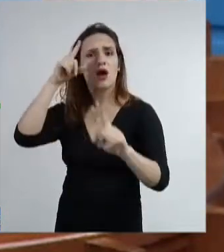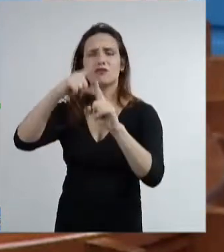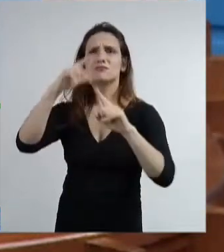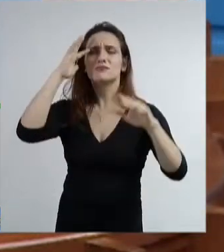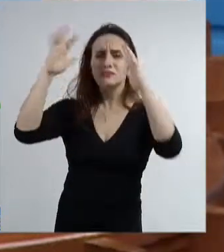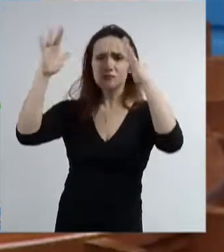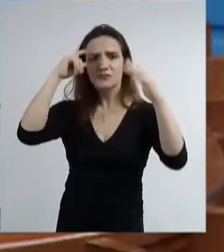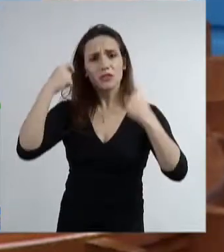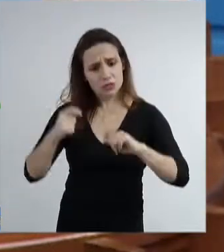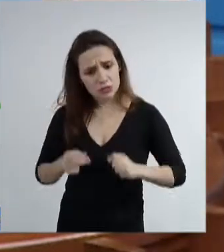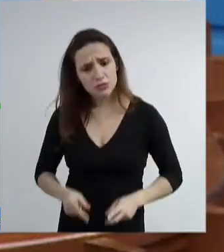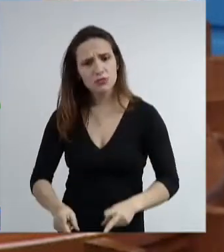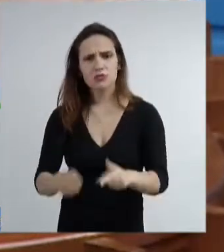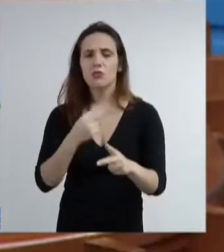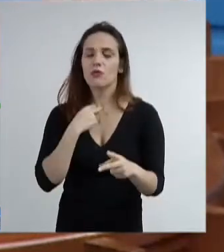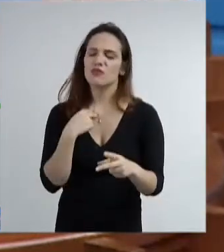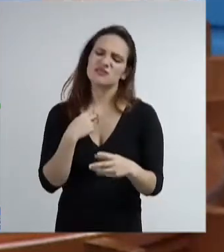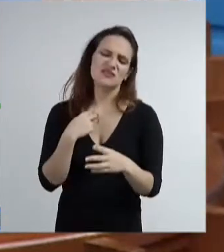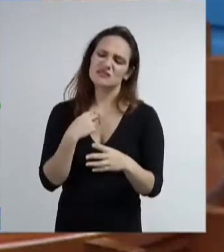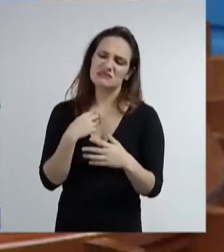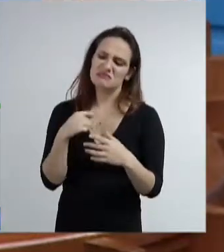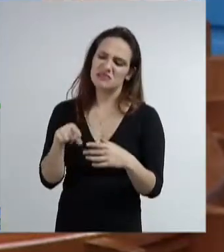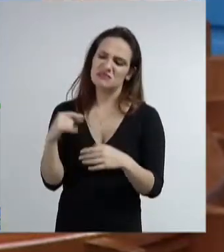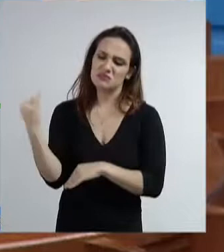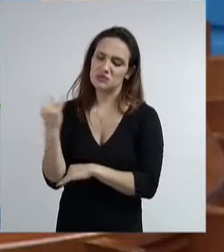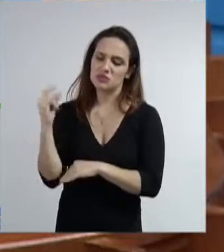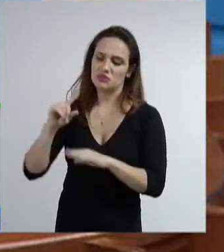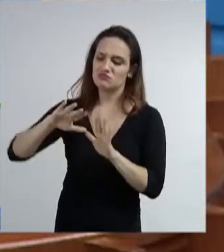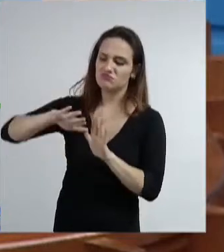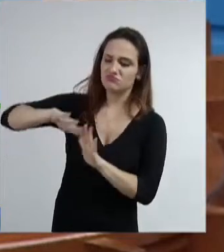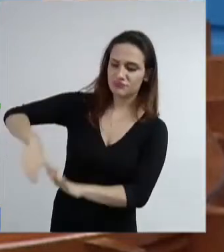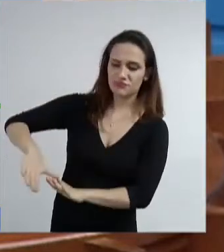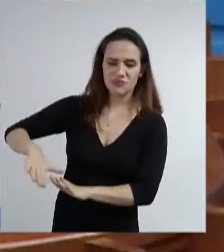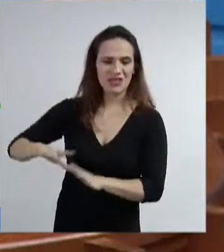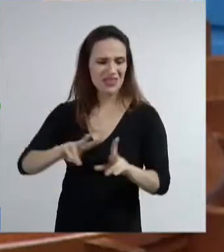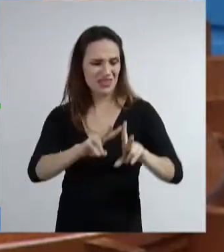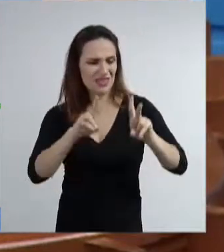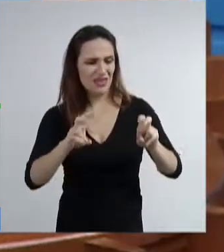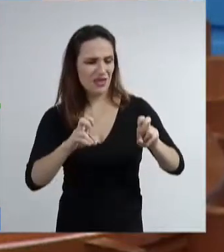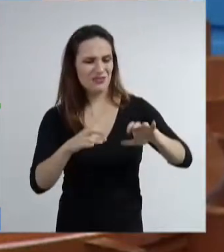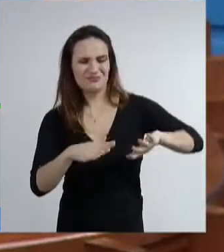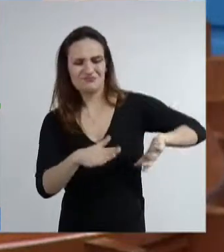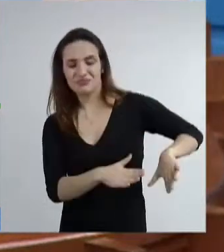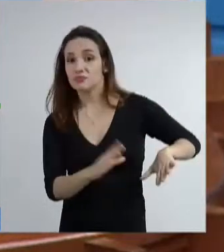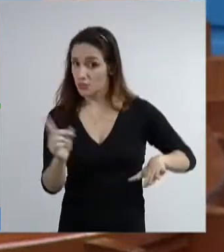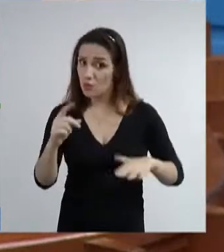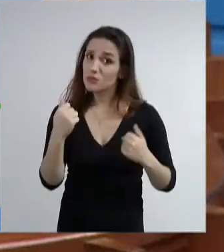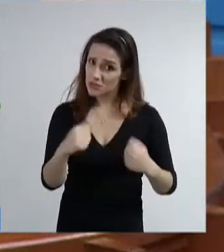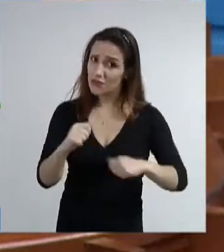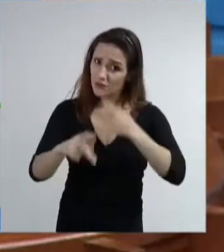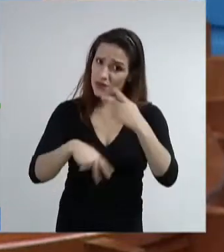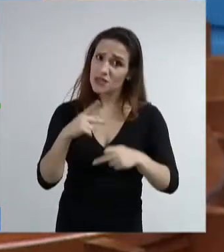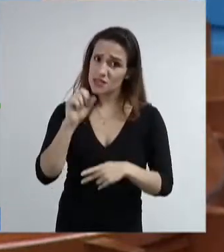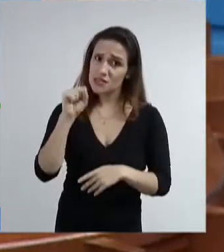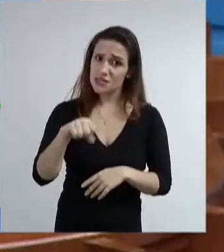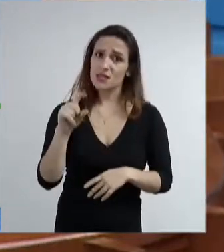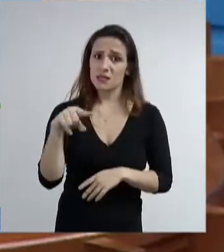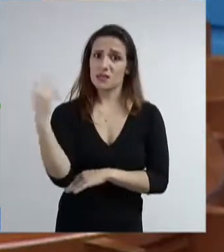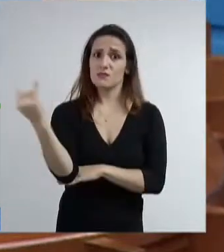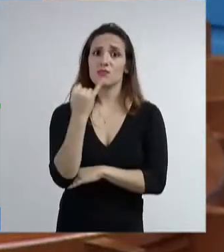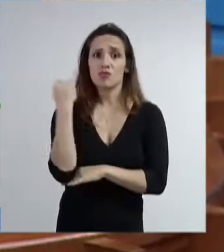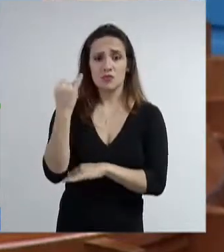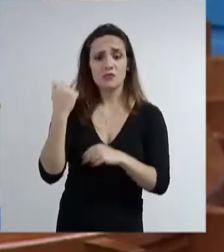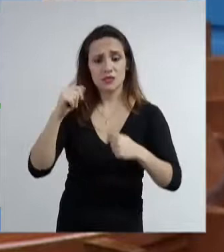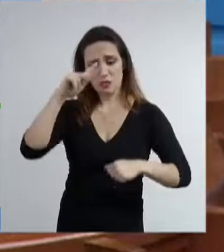margem, todas essas questões sem serem colocadas devidamente. E não fazermos a